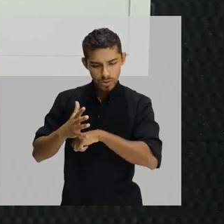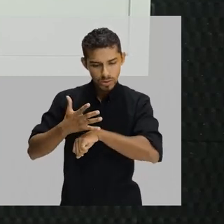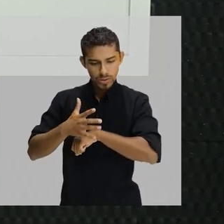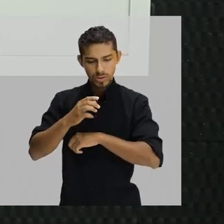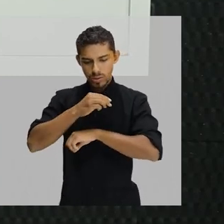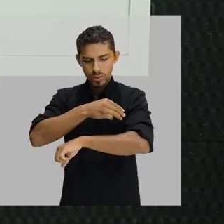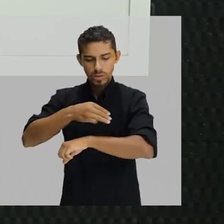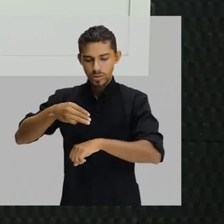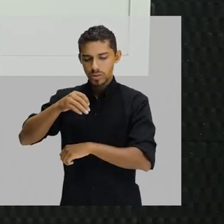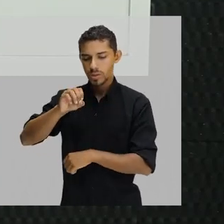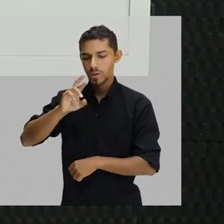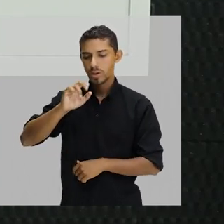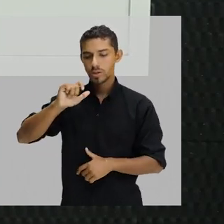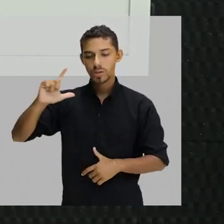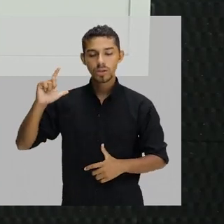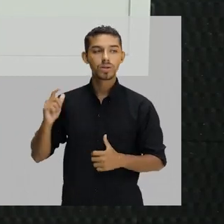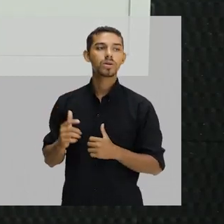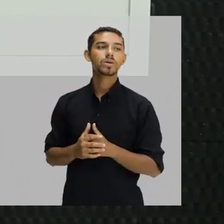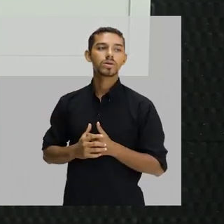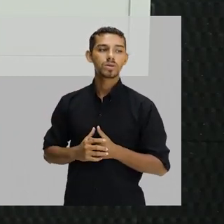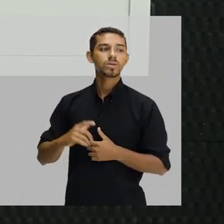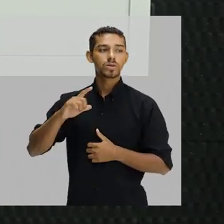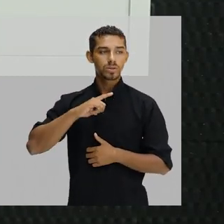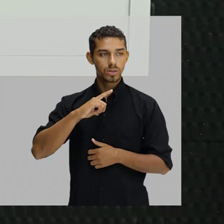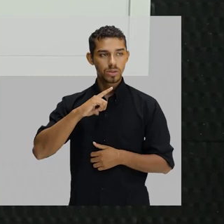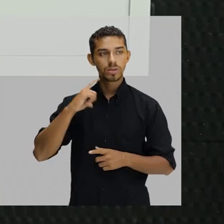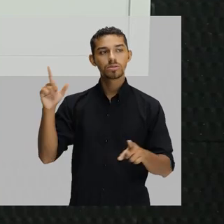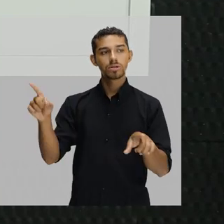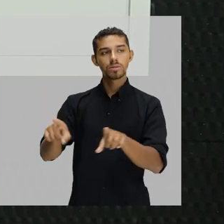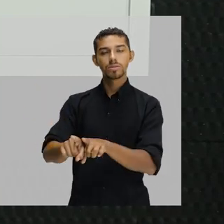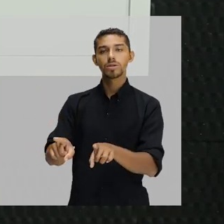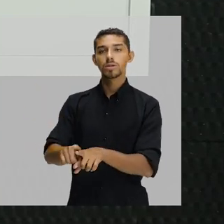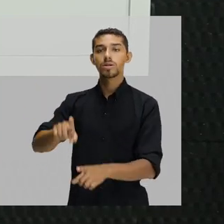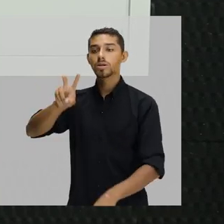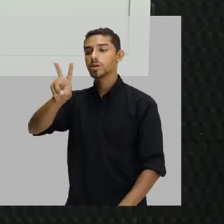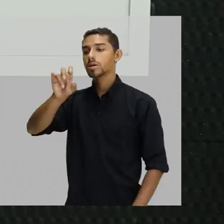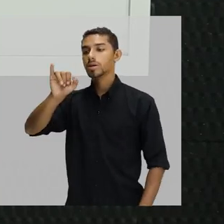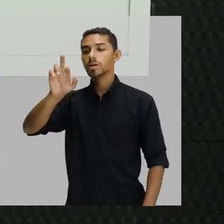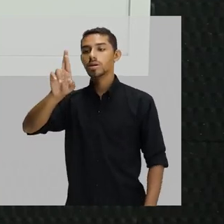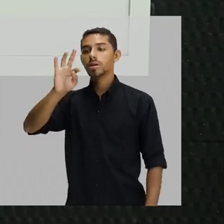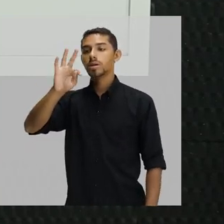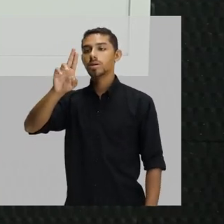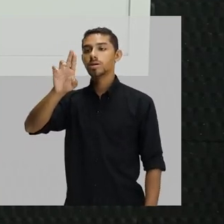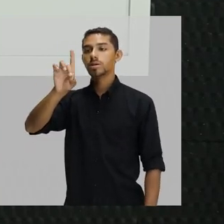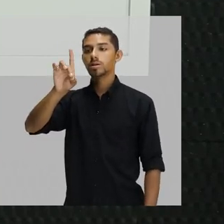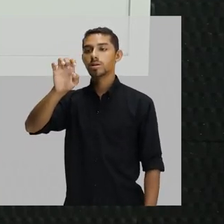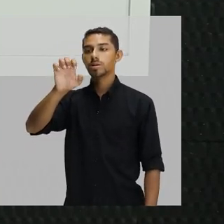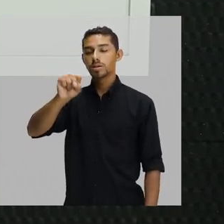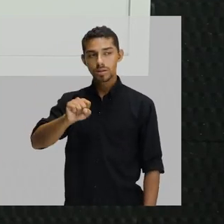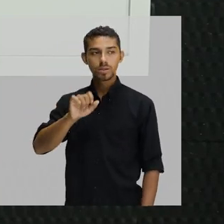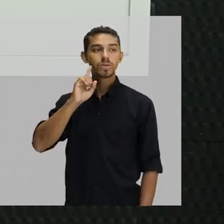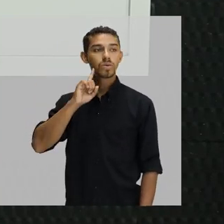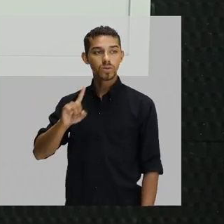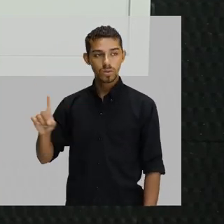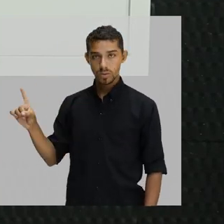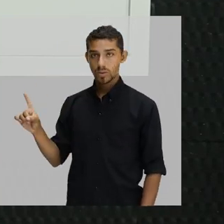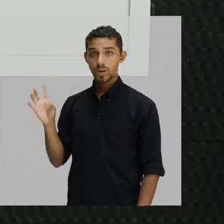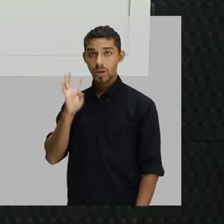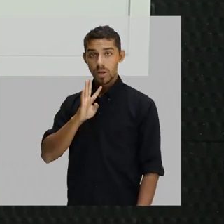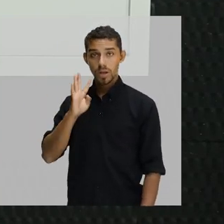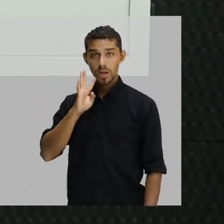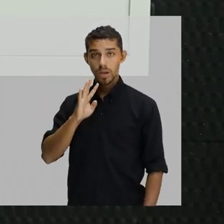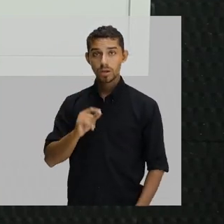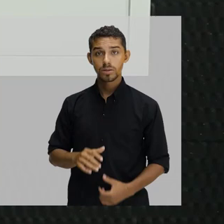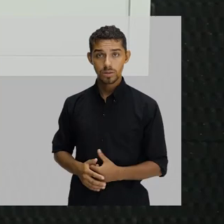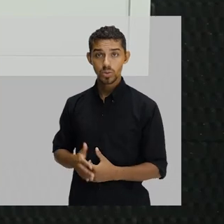moral gerada por valores. Nós temos, olha só, virtudes. Olha que coisa legal. Por